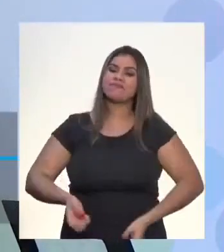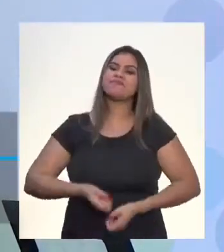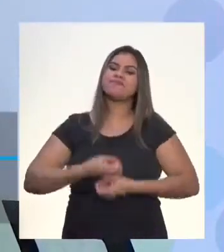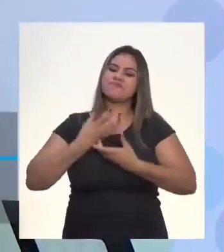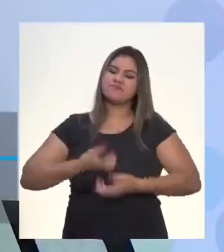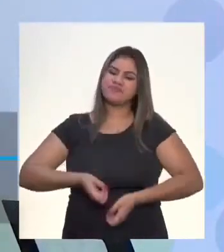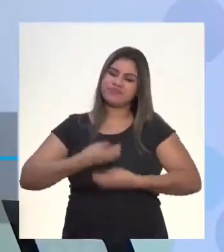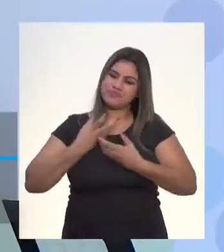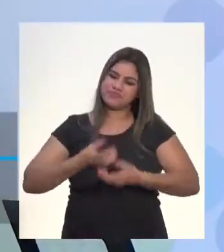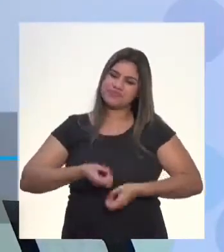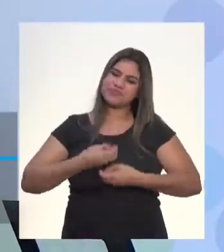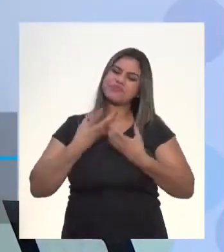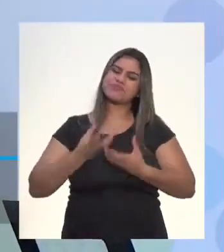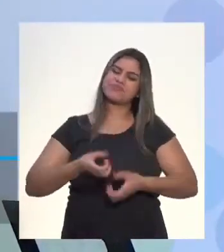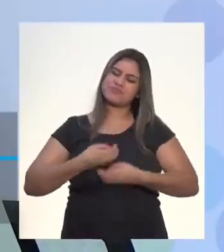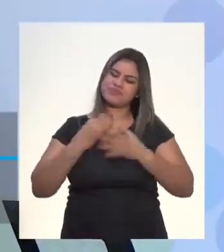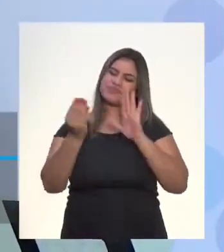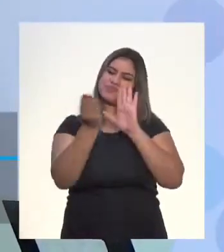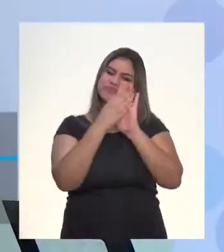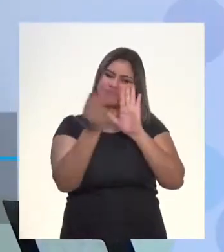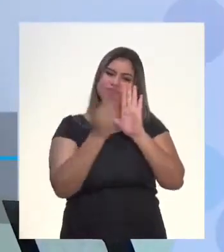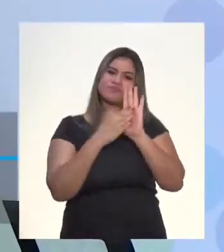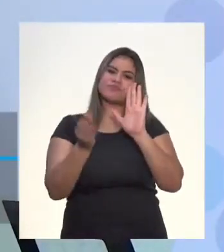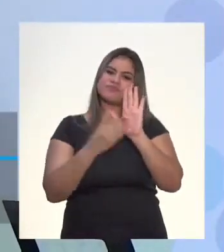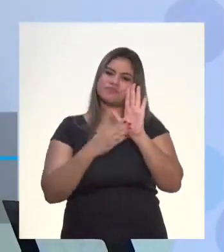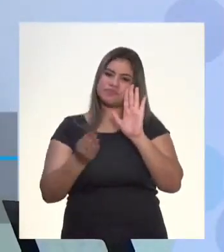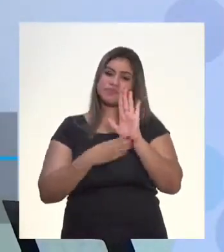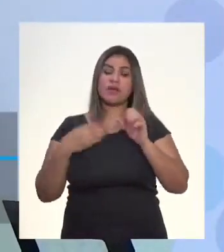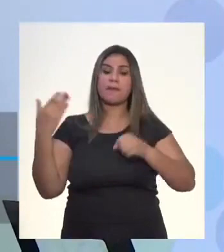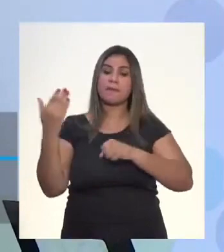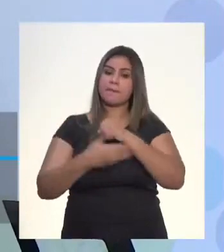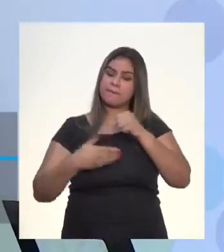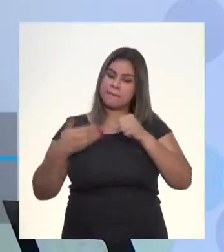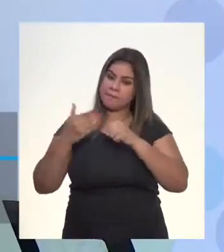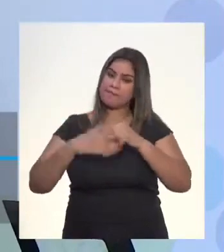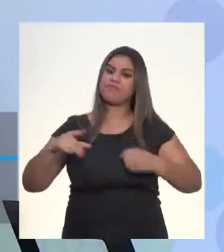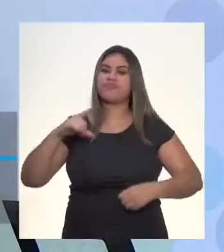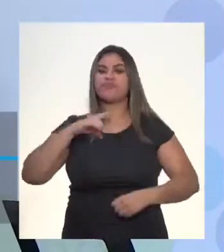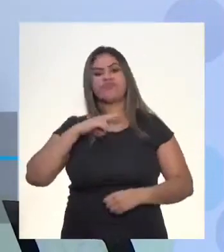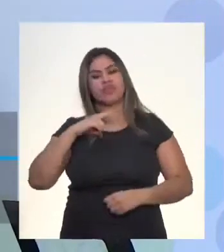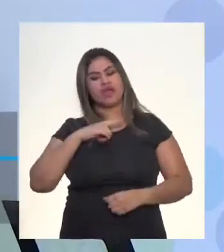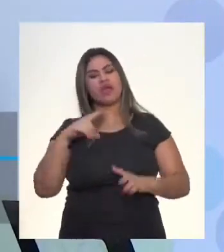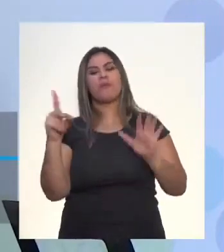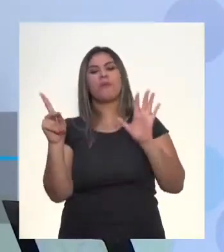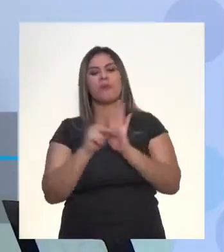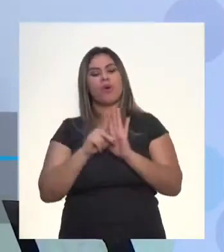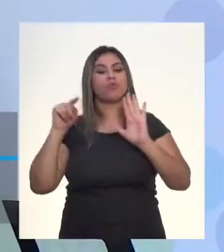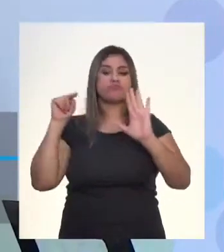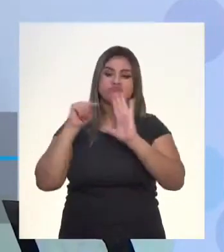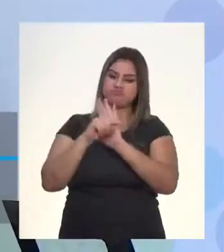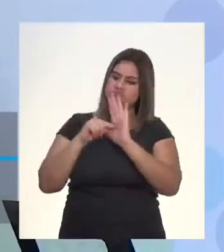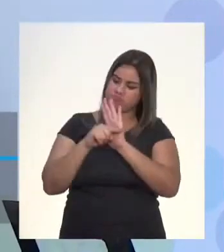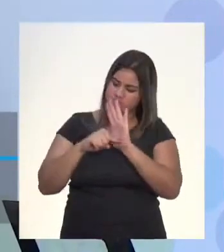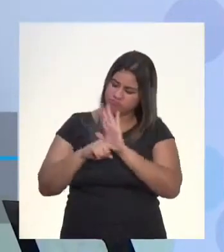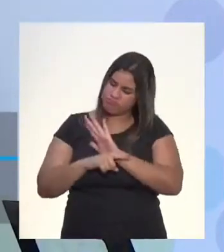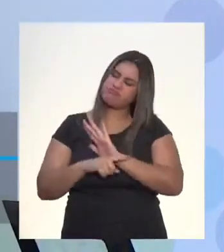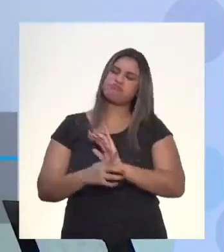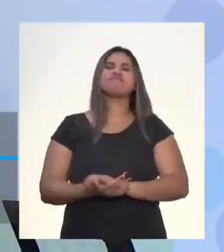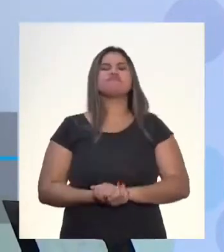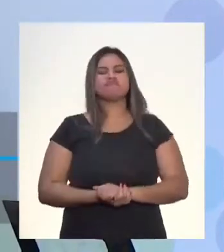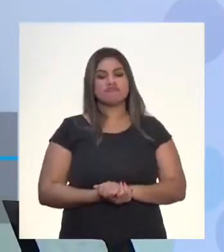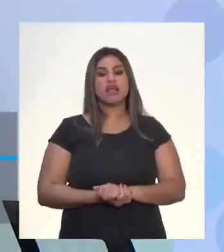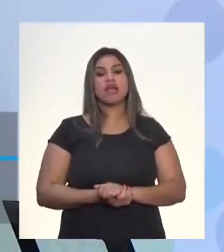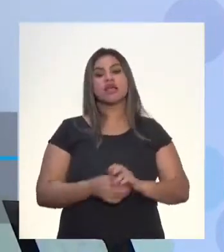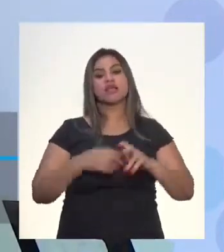essas desigualdades, elas sempre são analisadas com base nos dados provenientes de pesquisas, né? Então, a gente tem